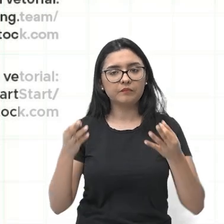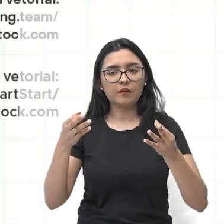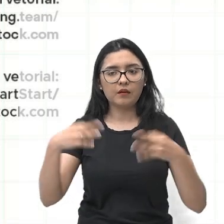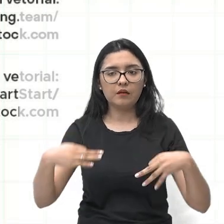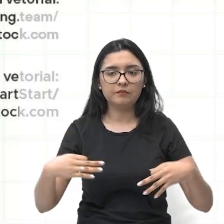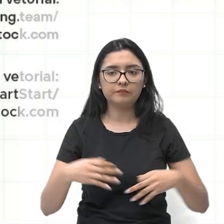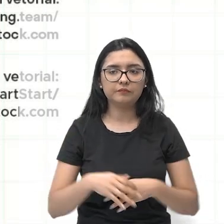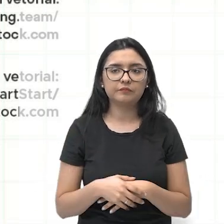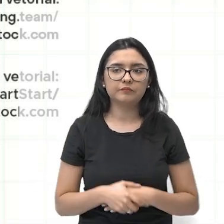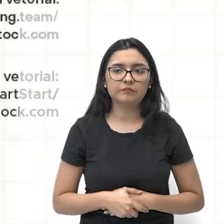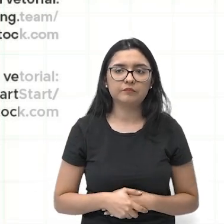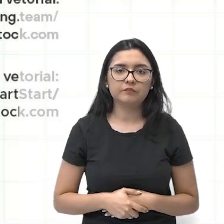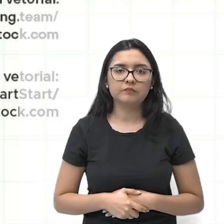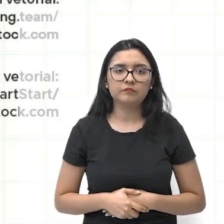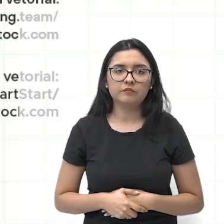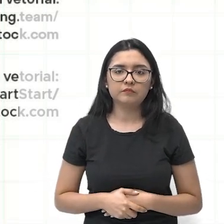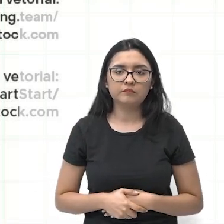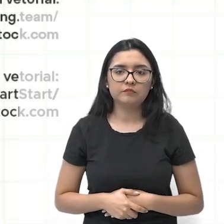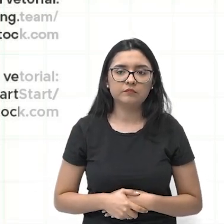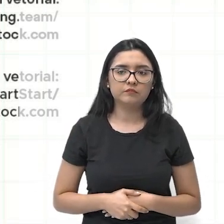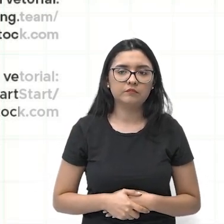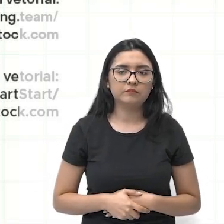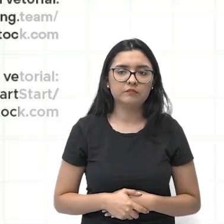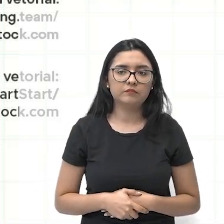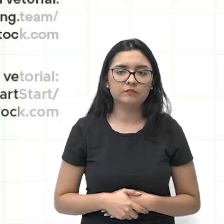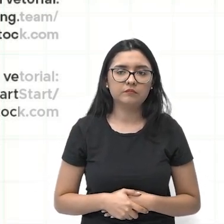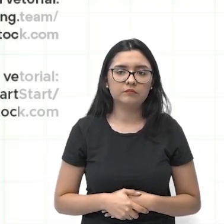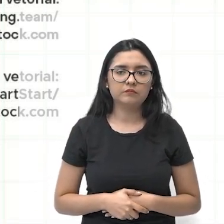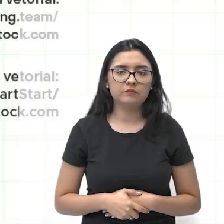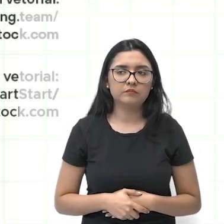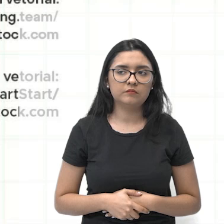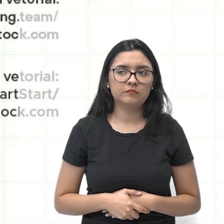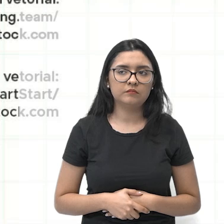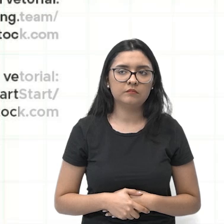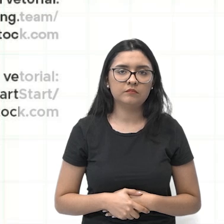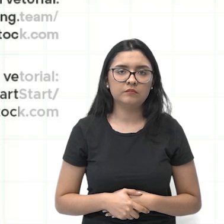certo? E nós temos,